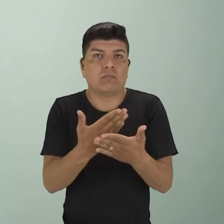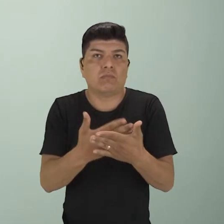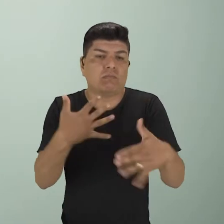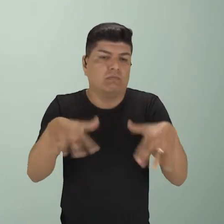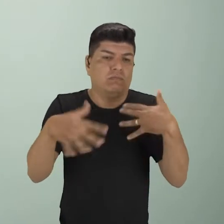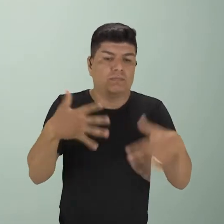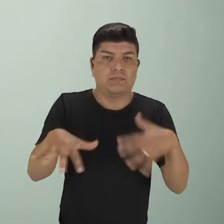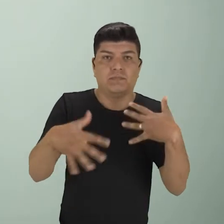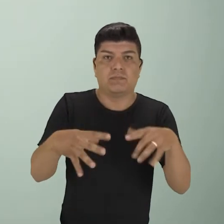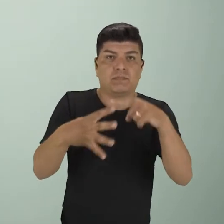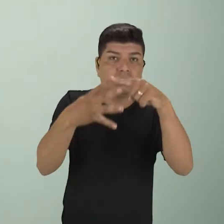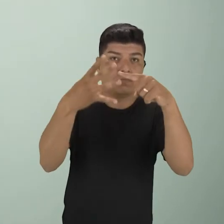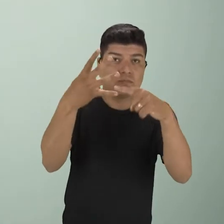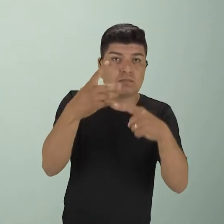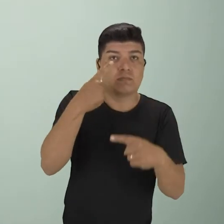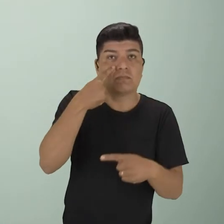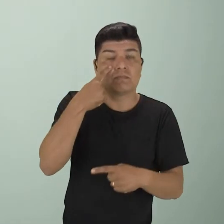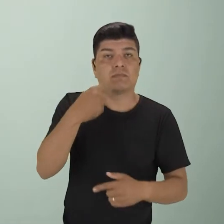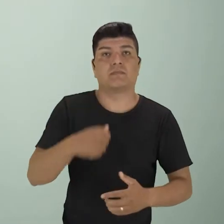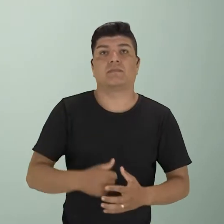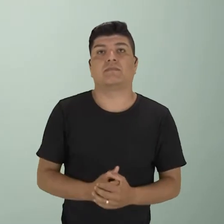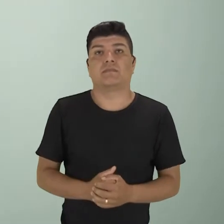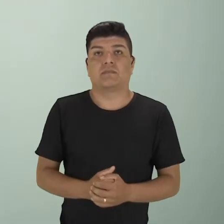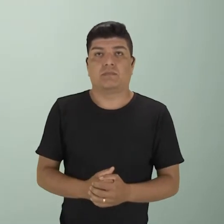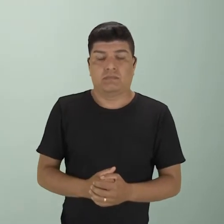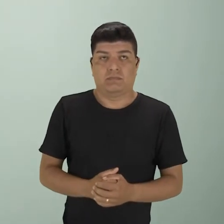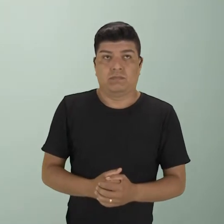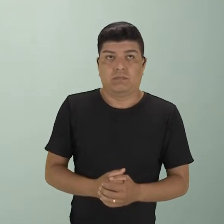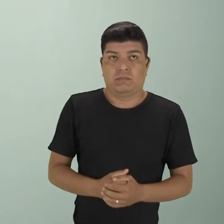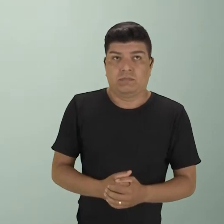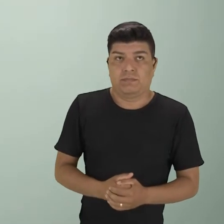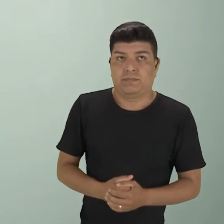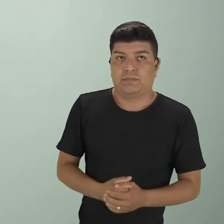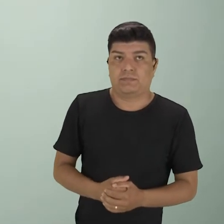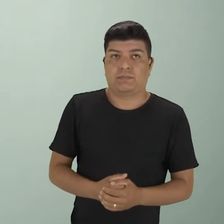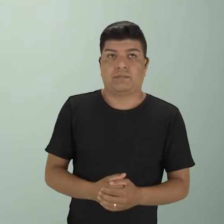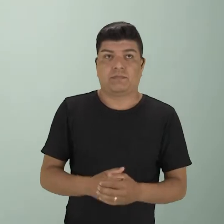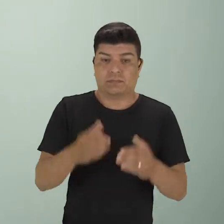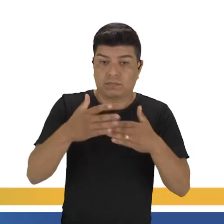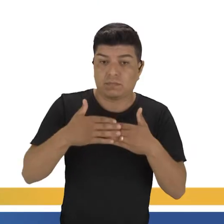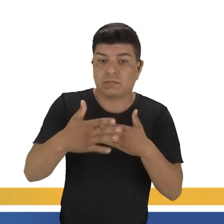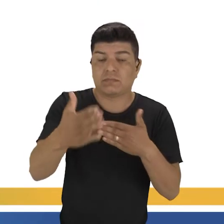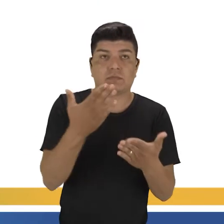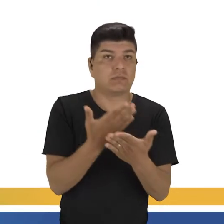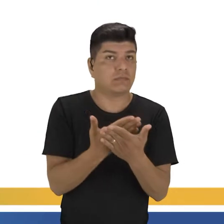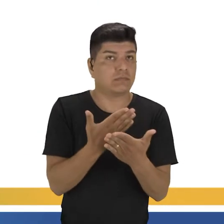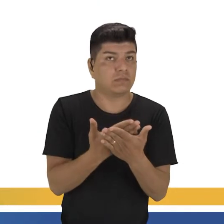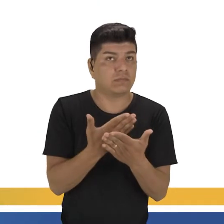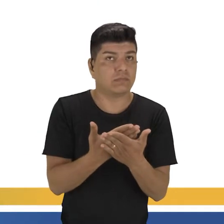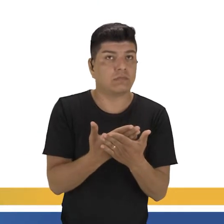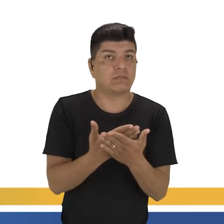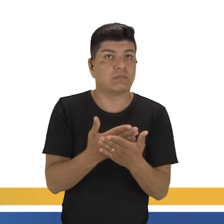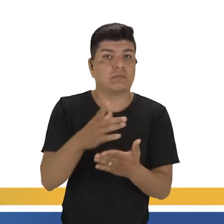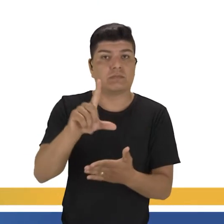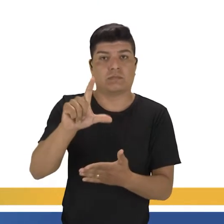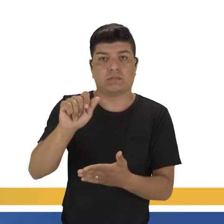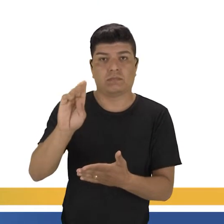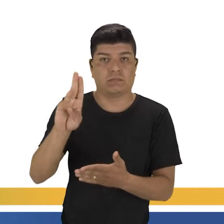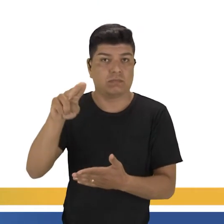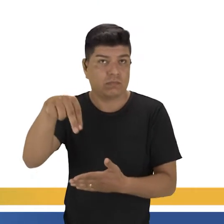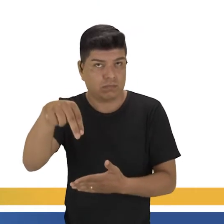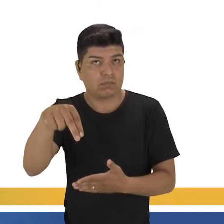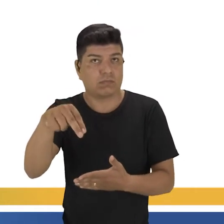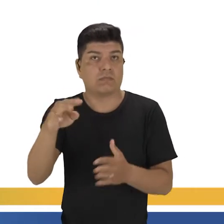partir daqueles fatores que a gente viu a seguir. A gente viu agora há pouco. A partir desse estudo, Laban chegou à formulação